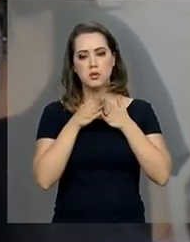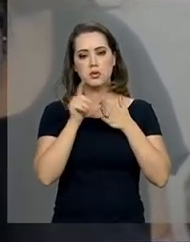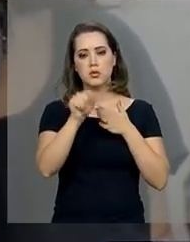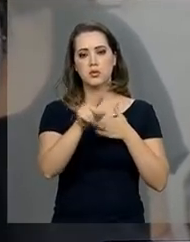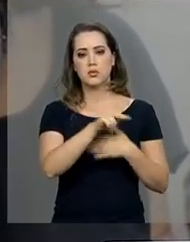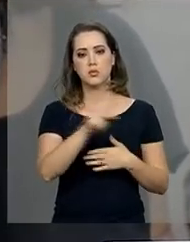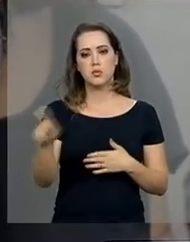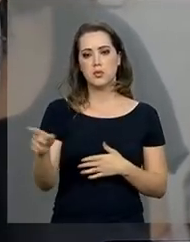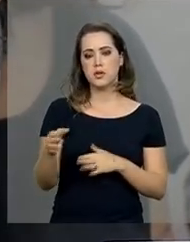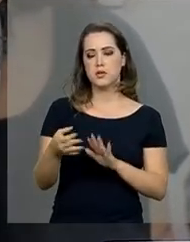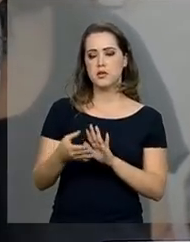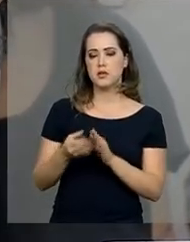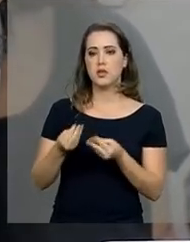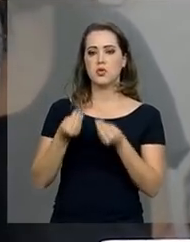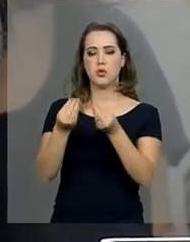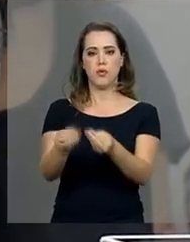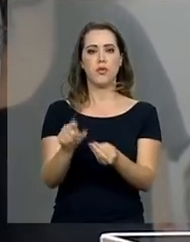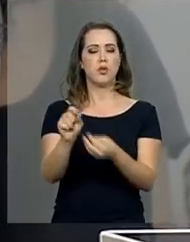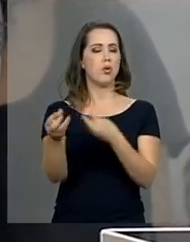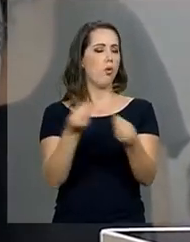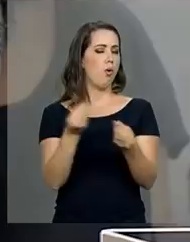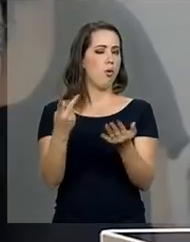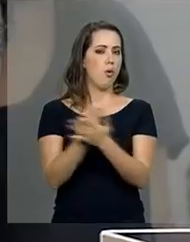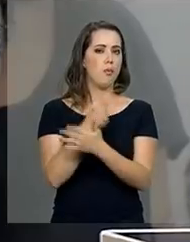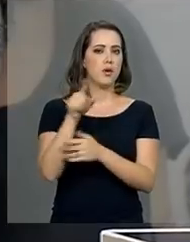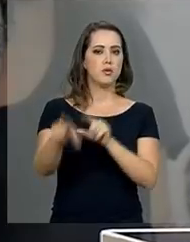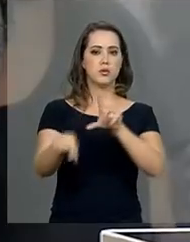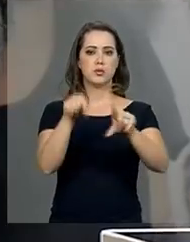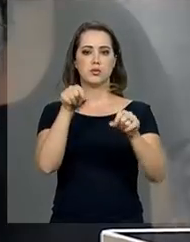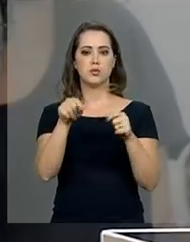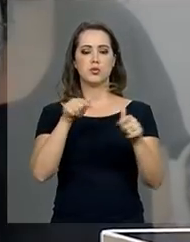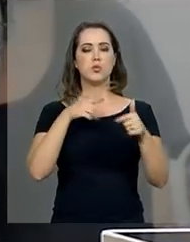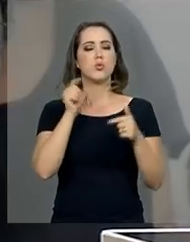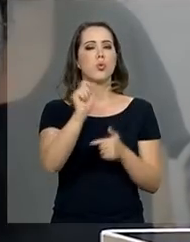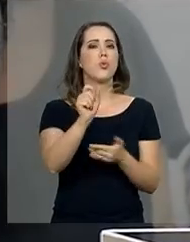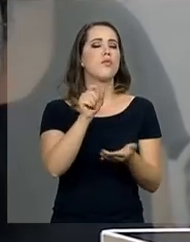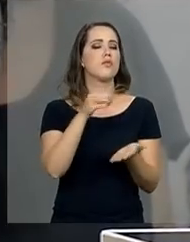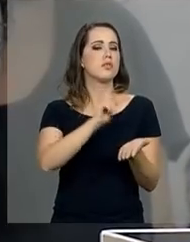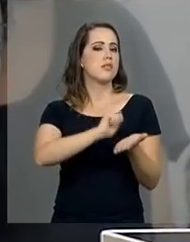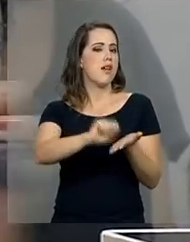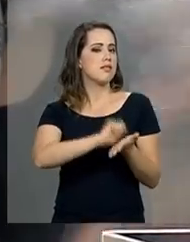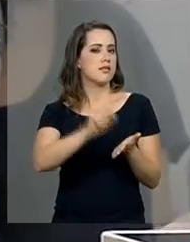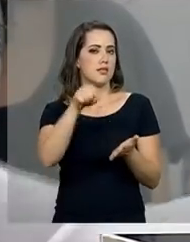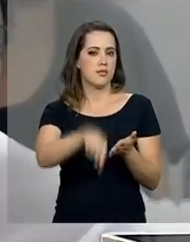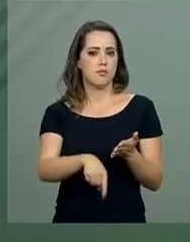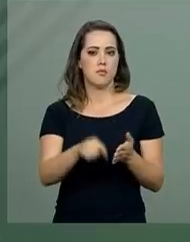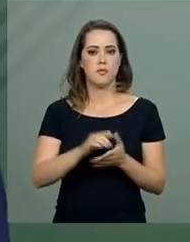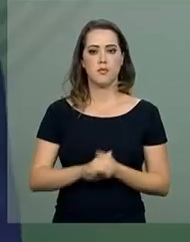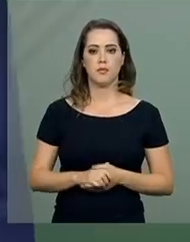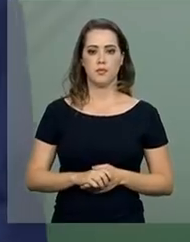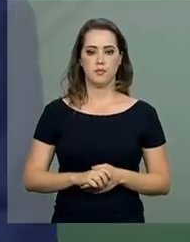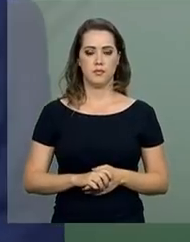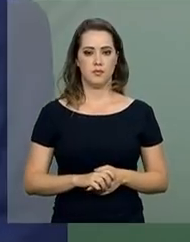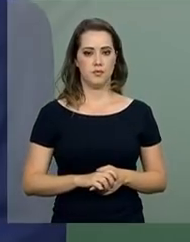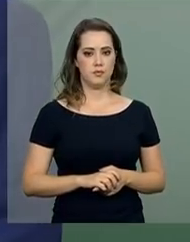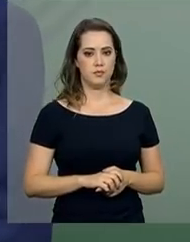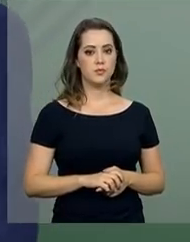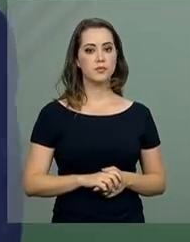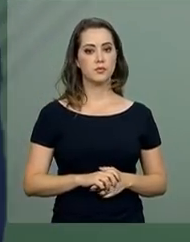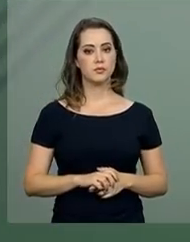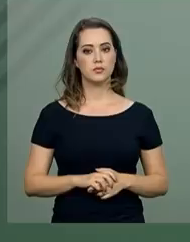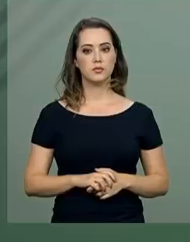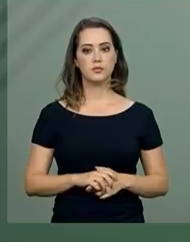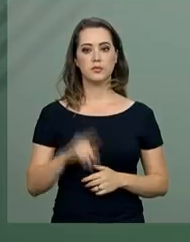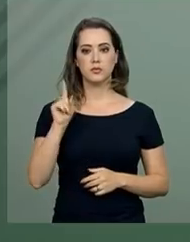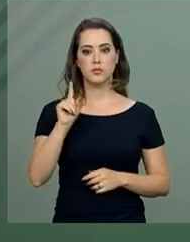presidente que sugeriu ou como é que foi essa escolha dos atos durante a sua presidência obrigada a primeira pergunta é muito importante